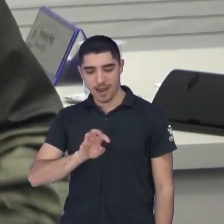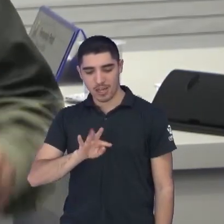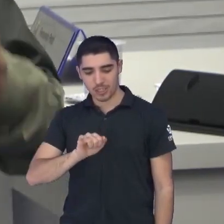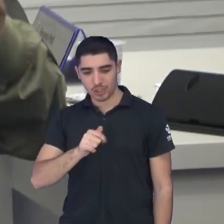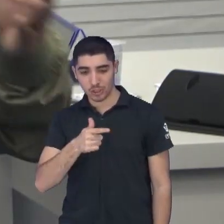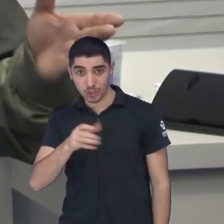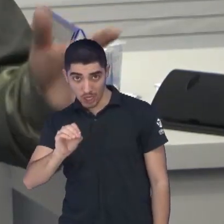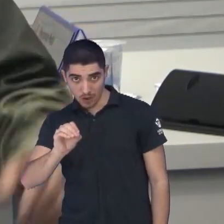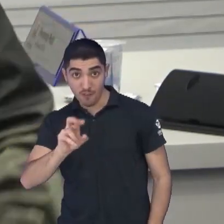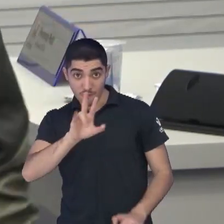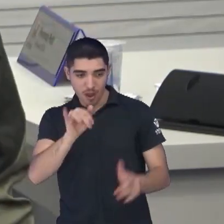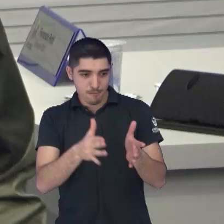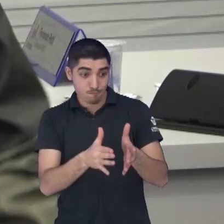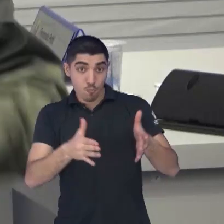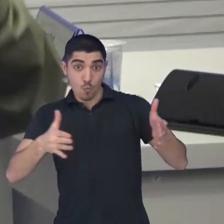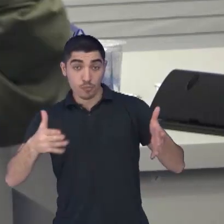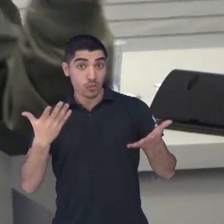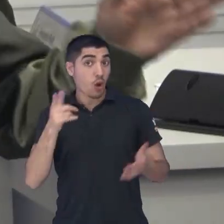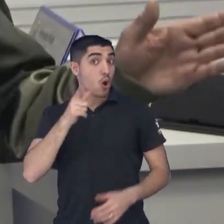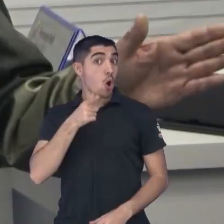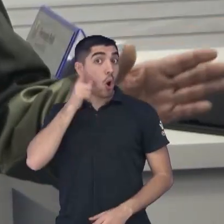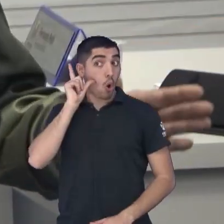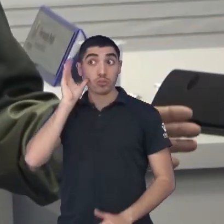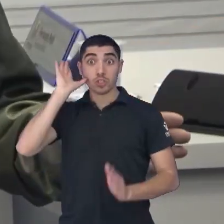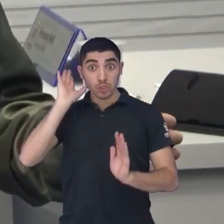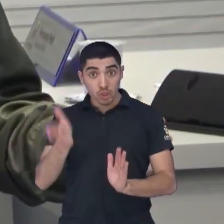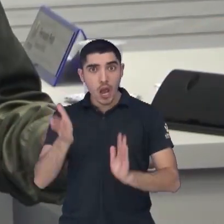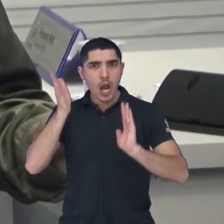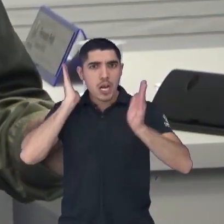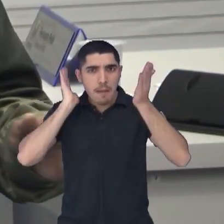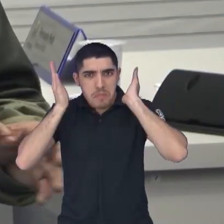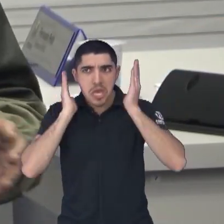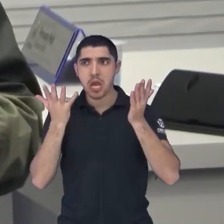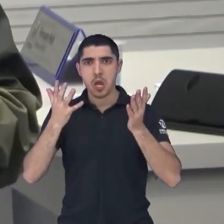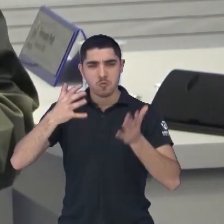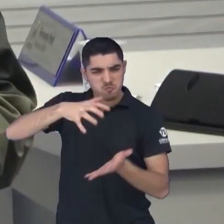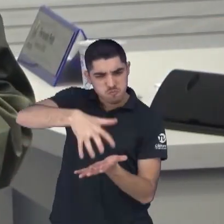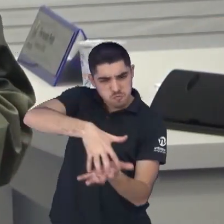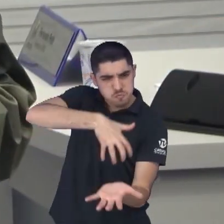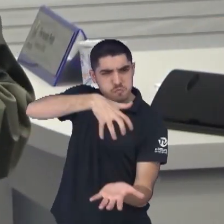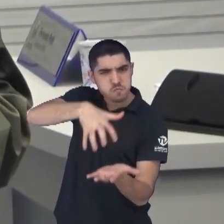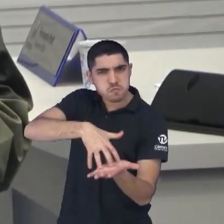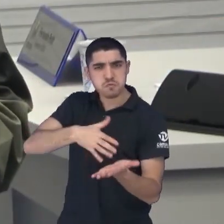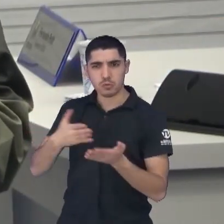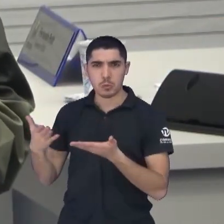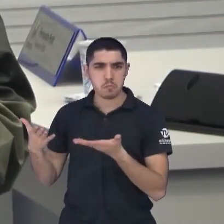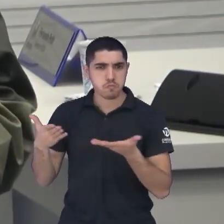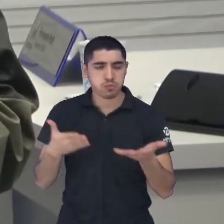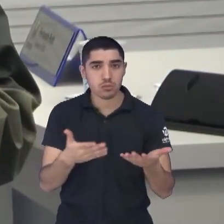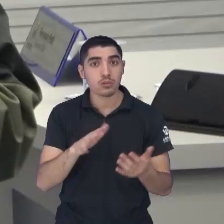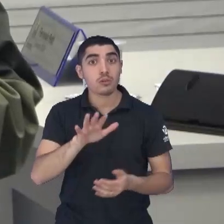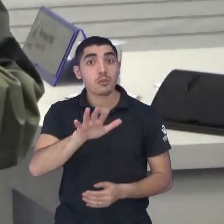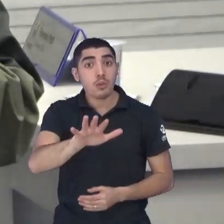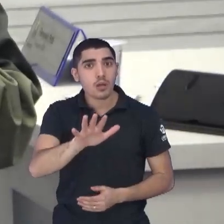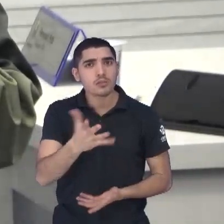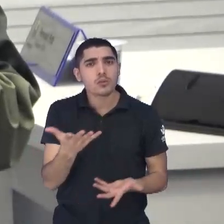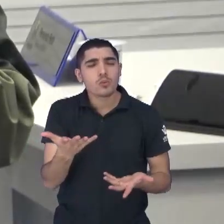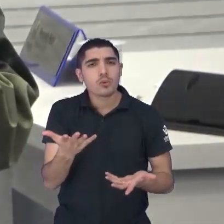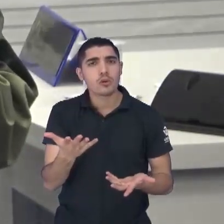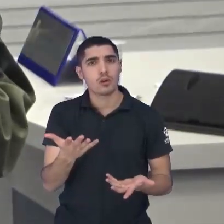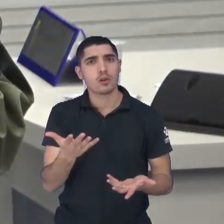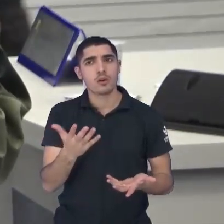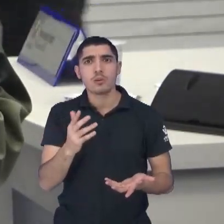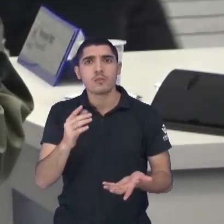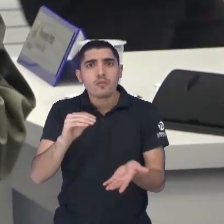as máquinas estavam lá. Anteontem, mesma coisa. Um total desrespeito ao